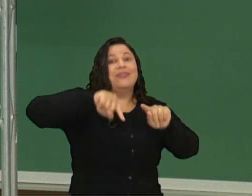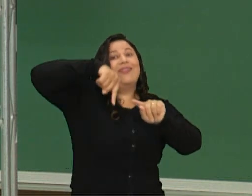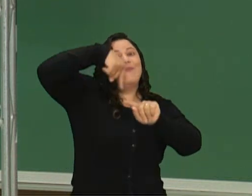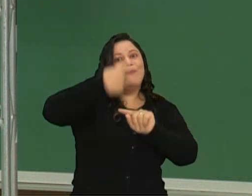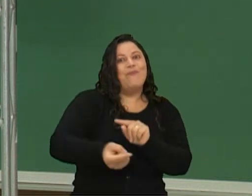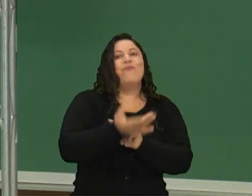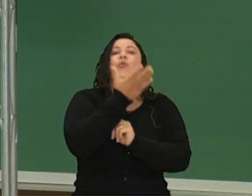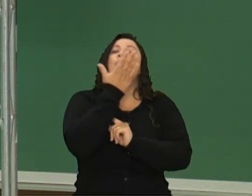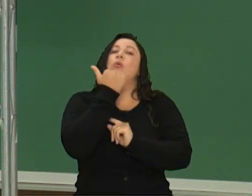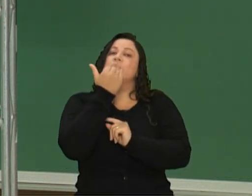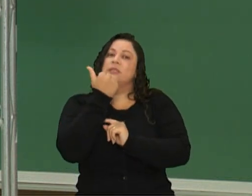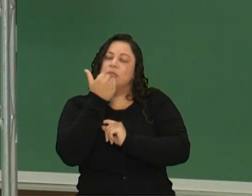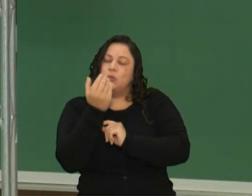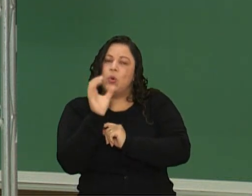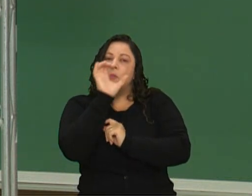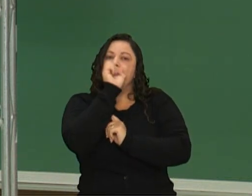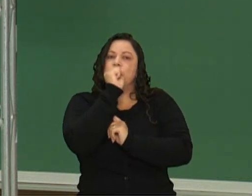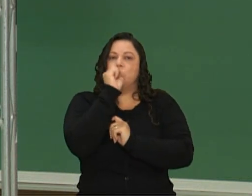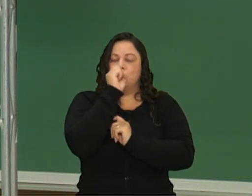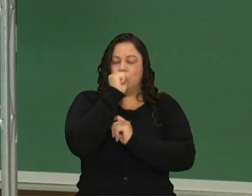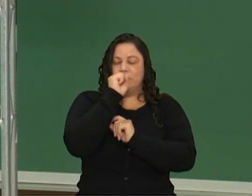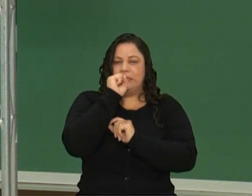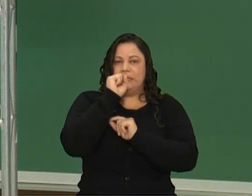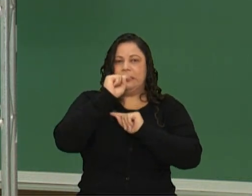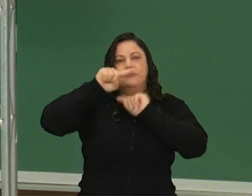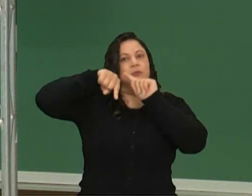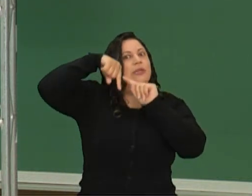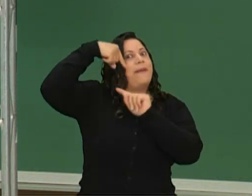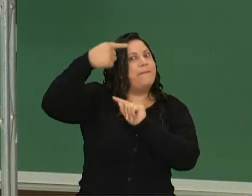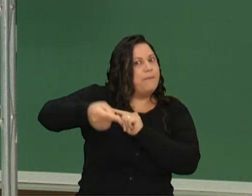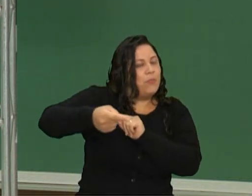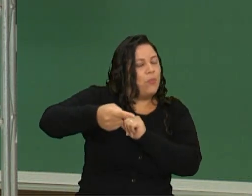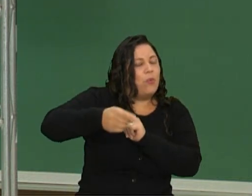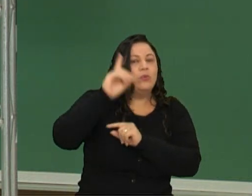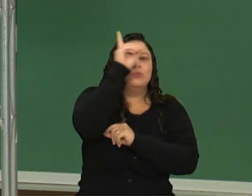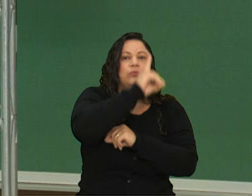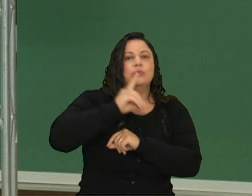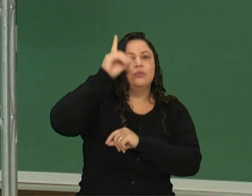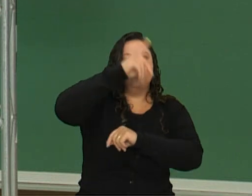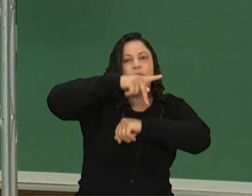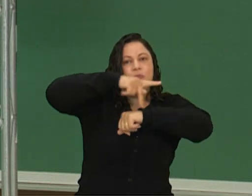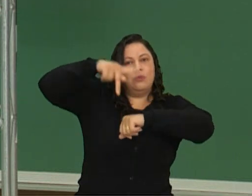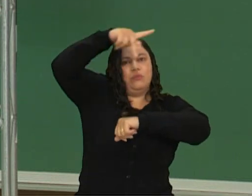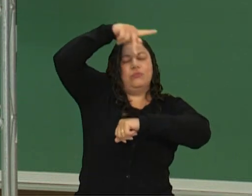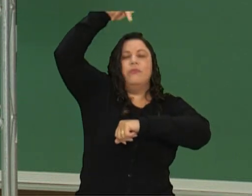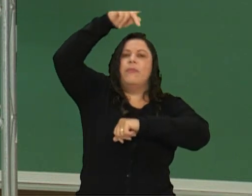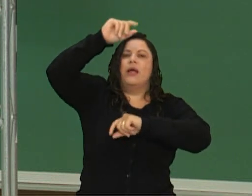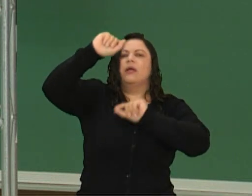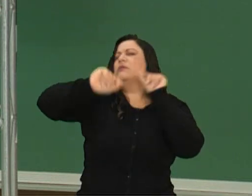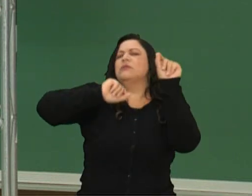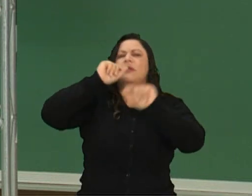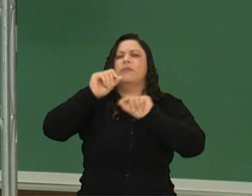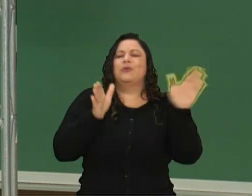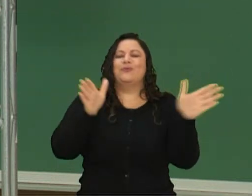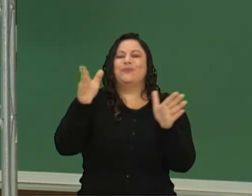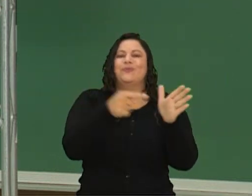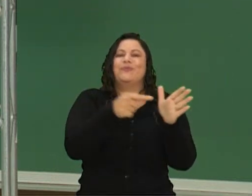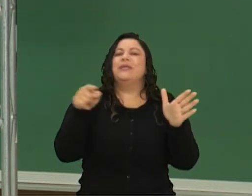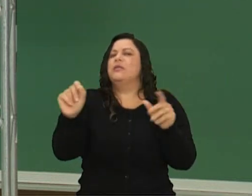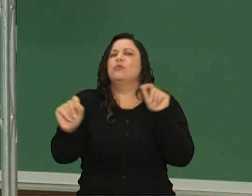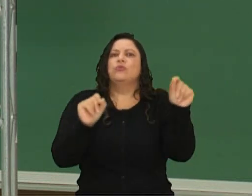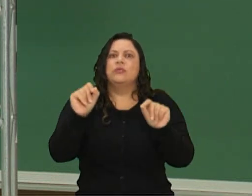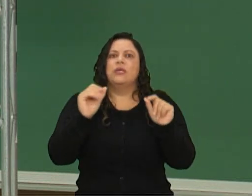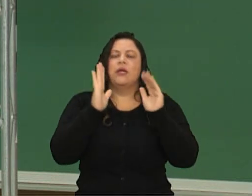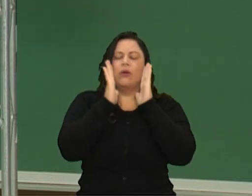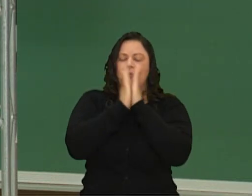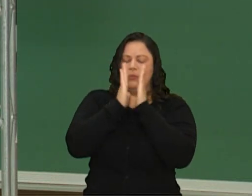sábado de Aleluia, no domingo de Páscoa, após um período de... Letra A, orações. Letra B, de